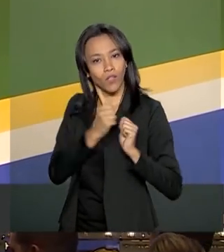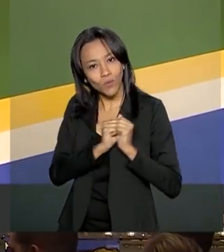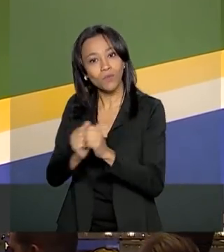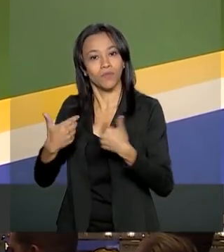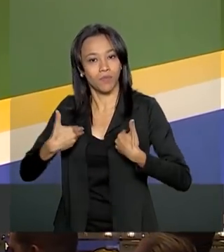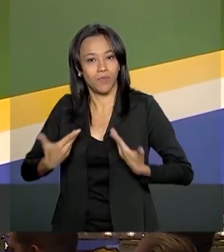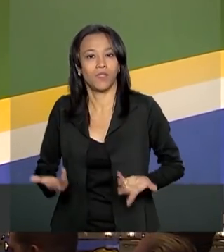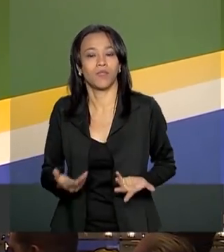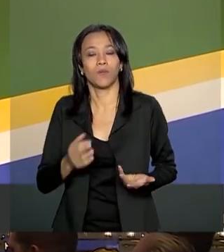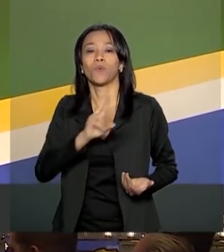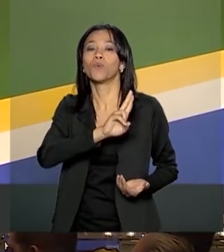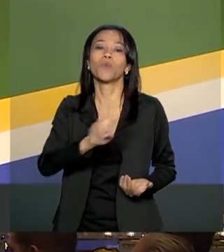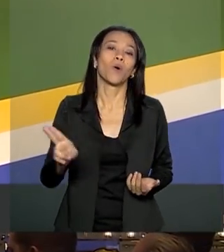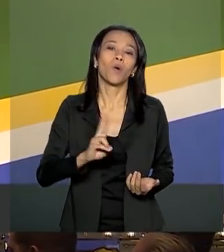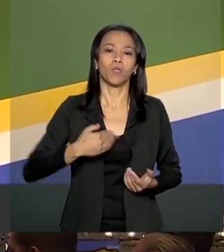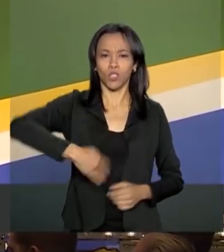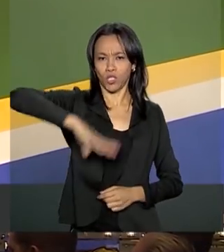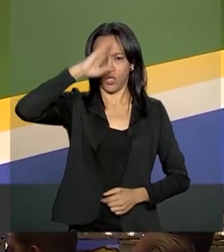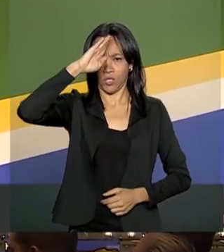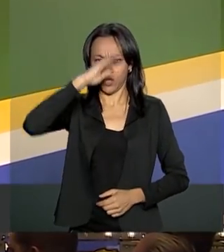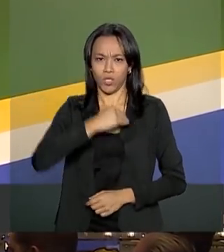Heleno.